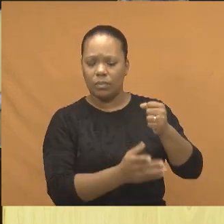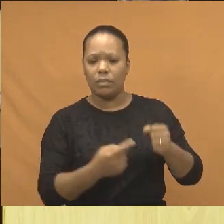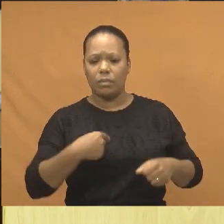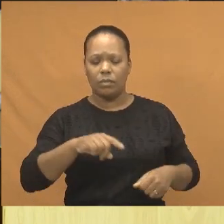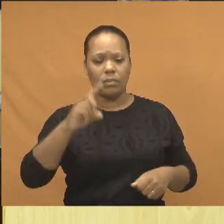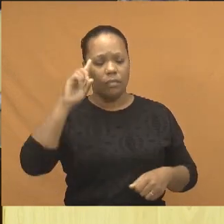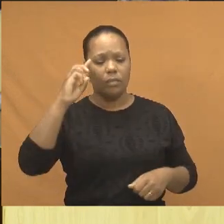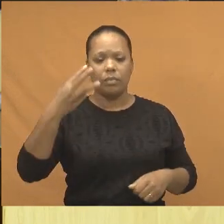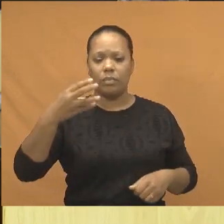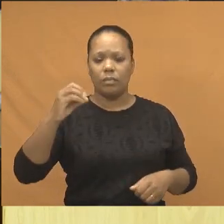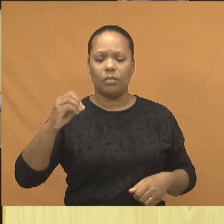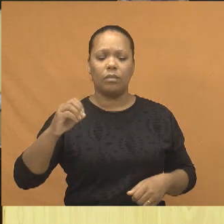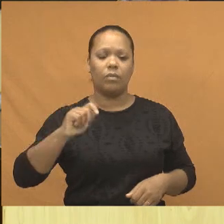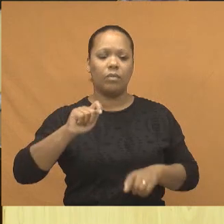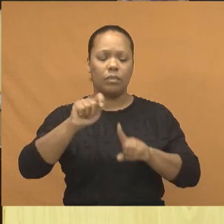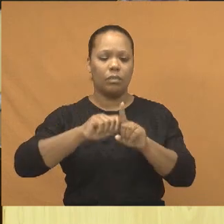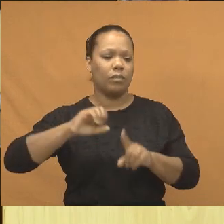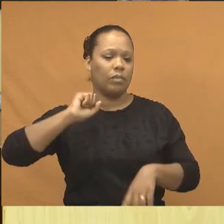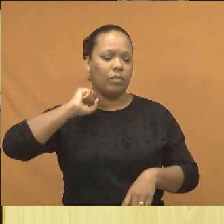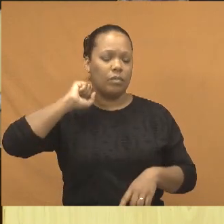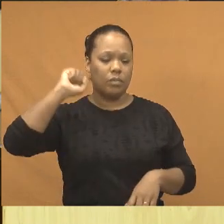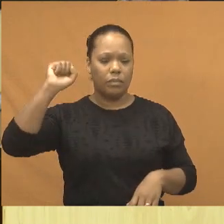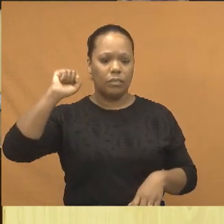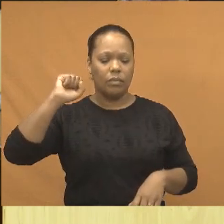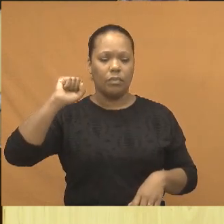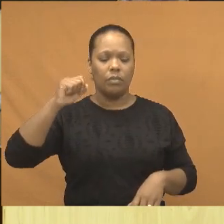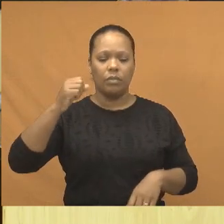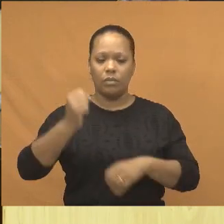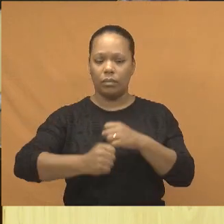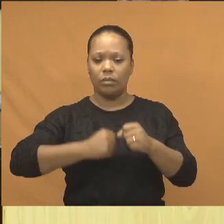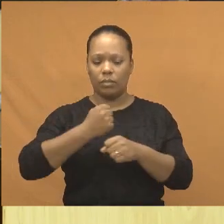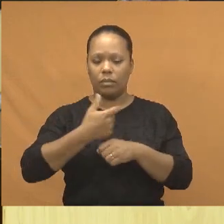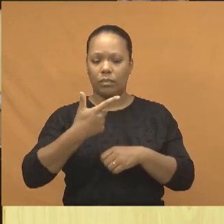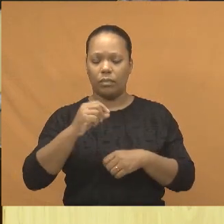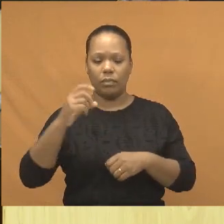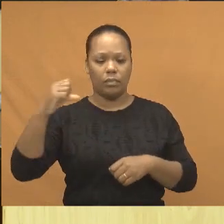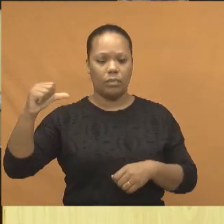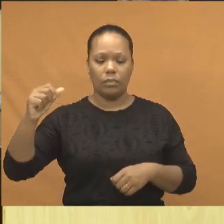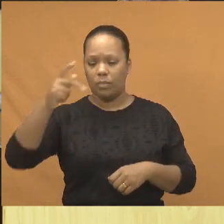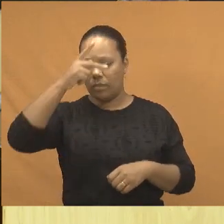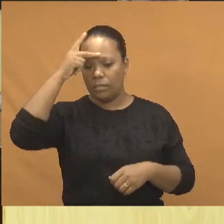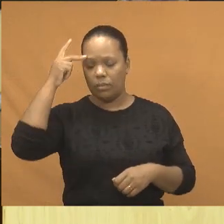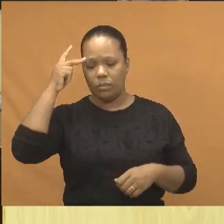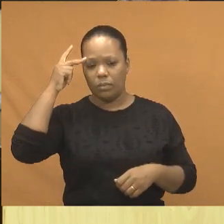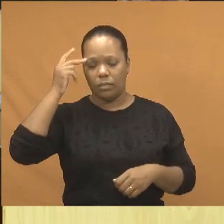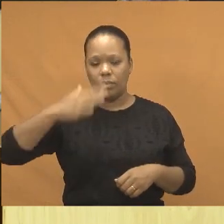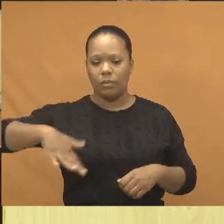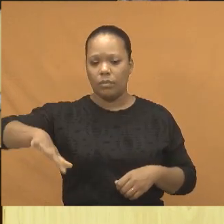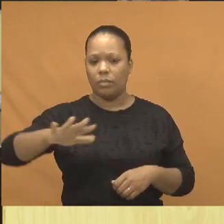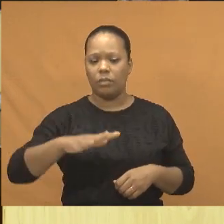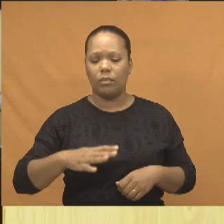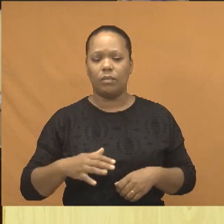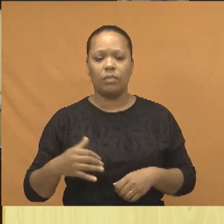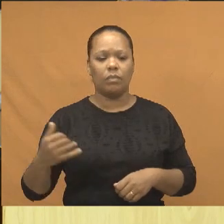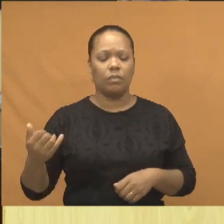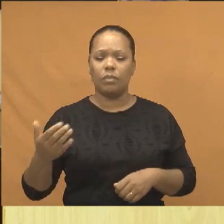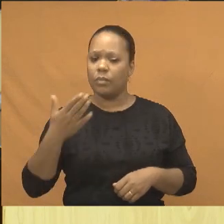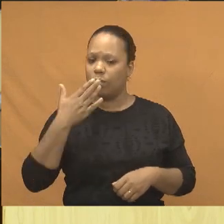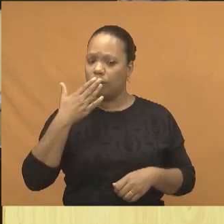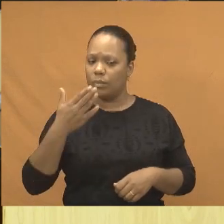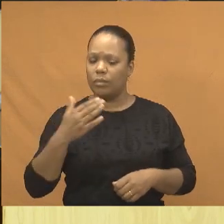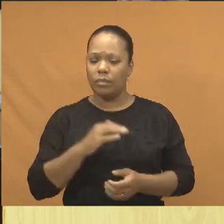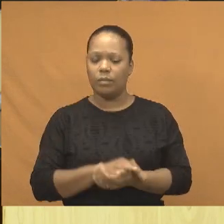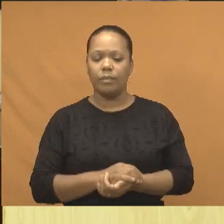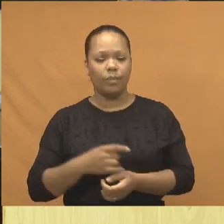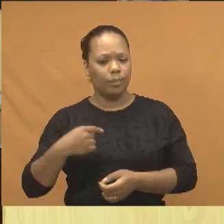dia 30 de abril do corrente, a pedido dos moradores, e podemos constatar o estado de abandono que se encontra